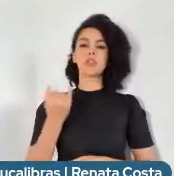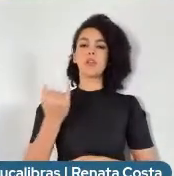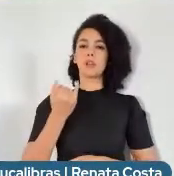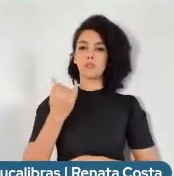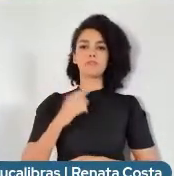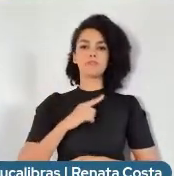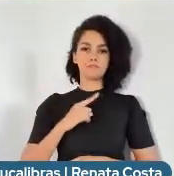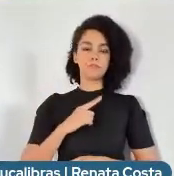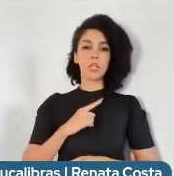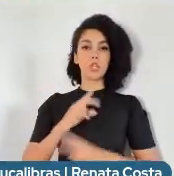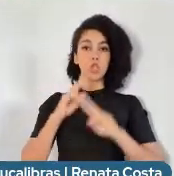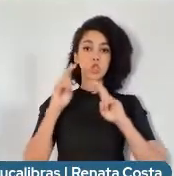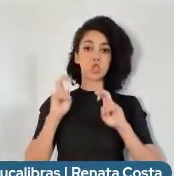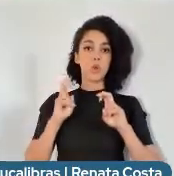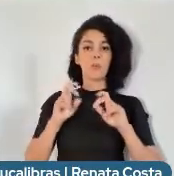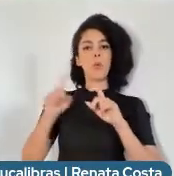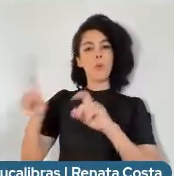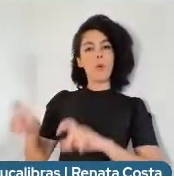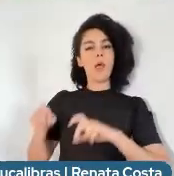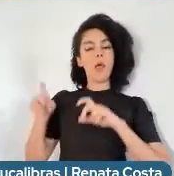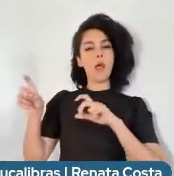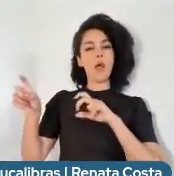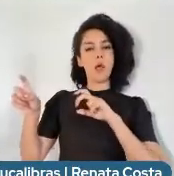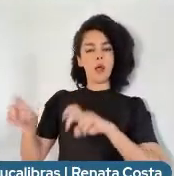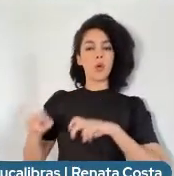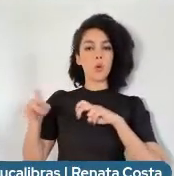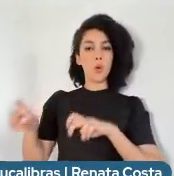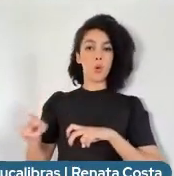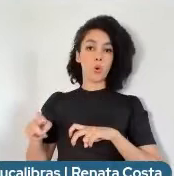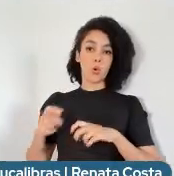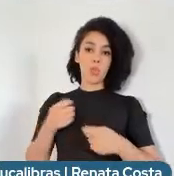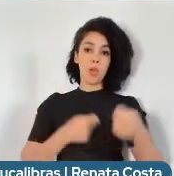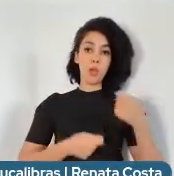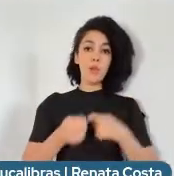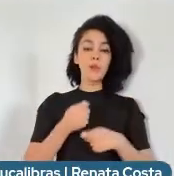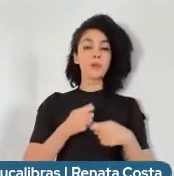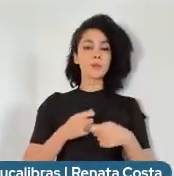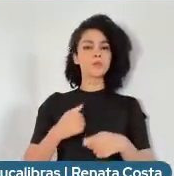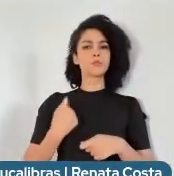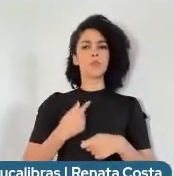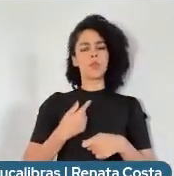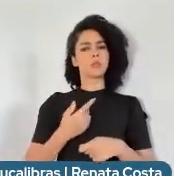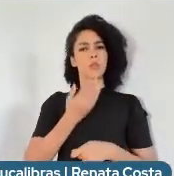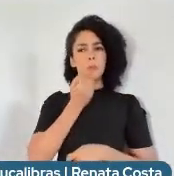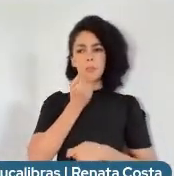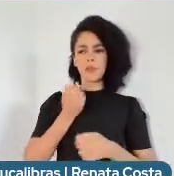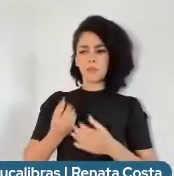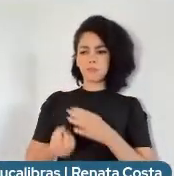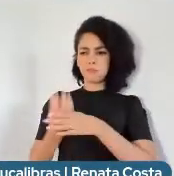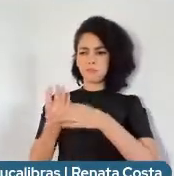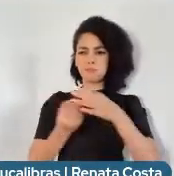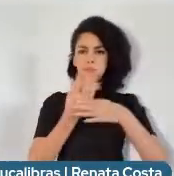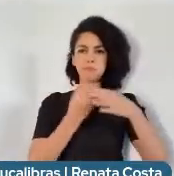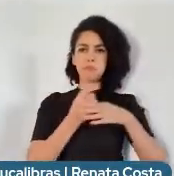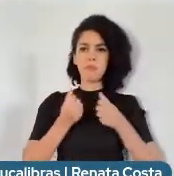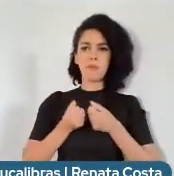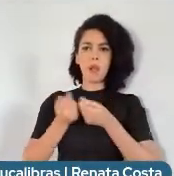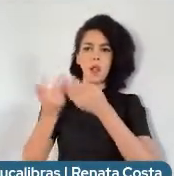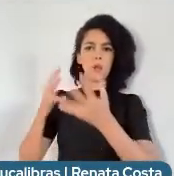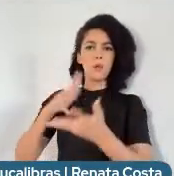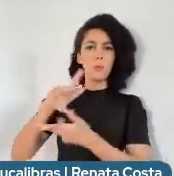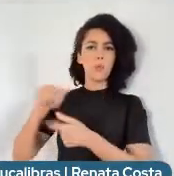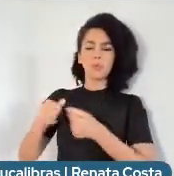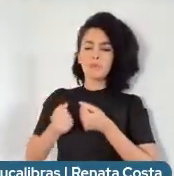nosso agronegócio, né? Nosso agro, a gente alimenta o mundo, e nós temos iniciativas inovadoras, várias